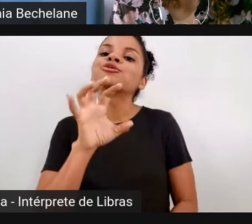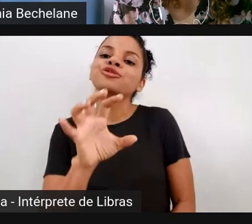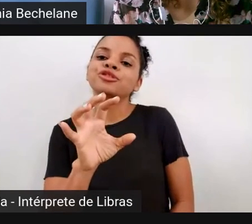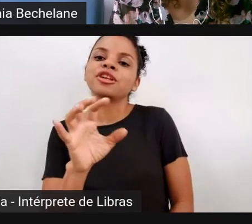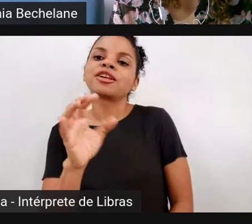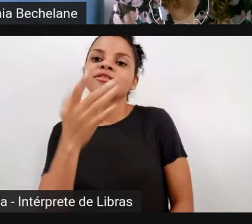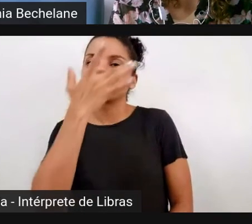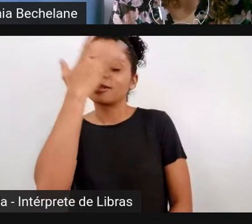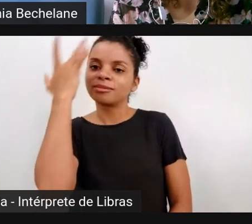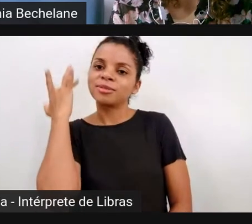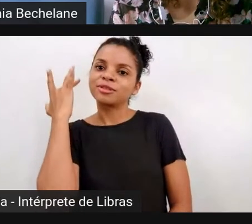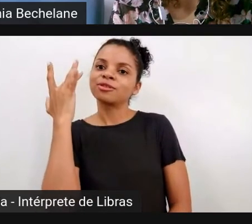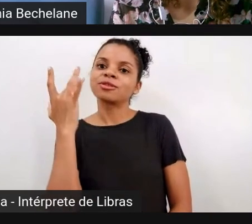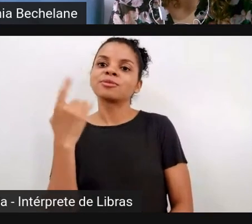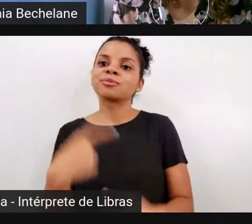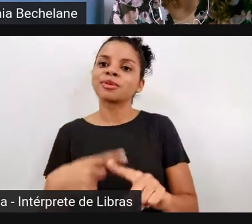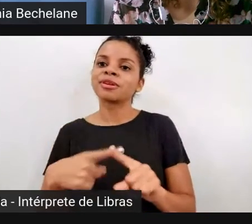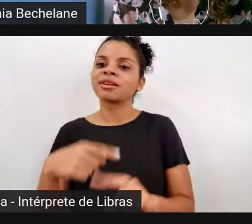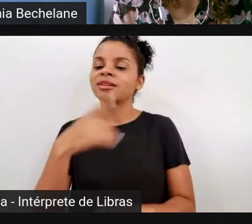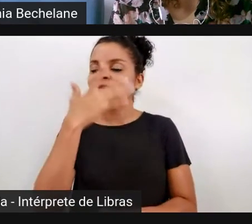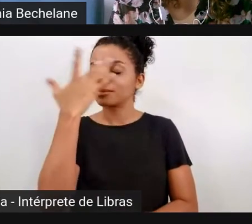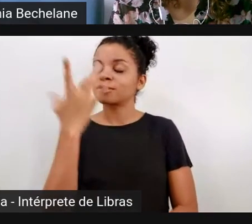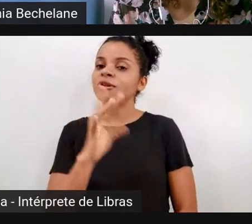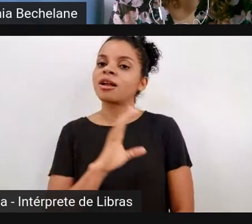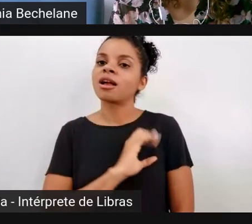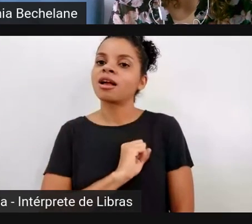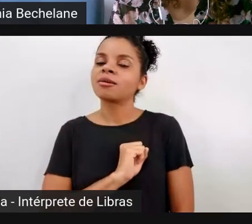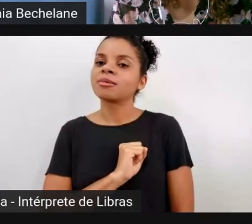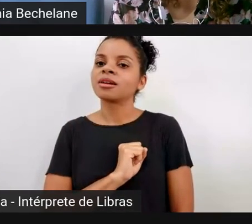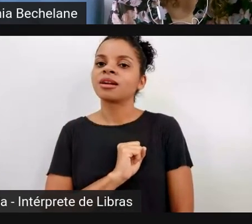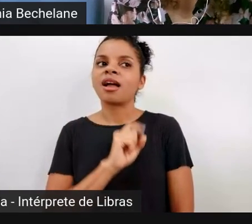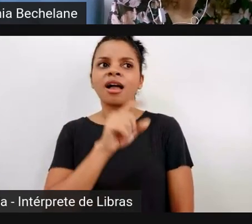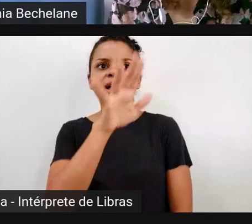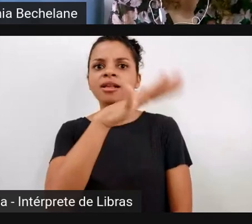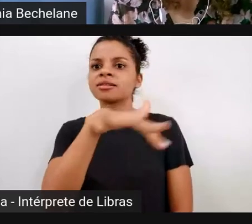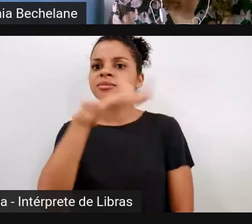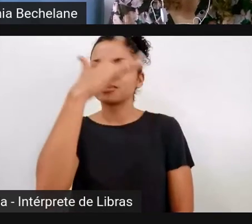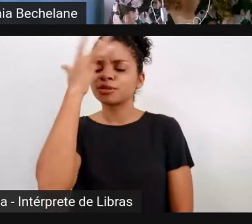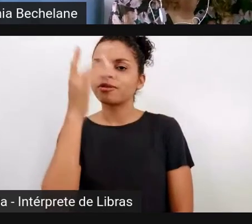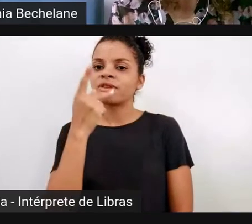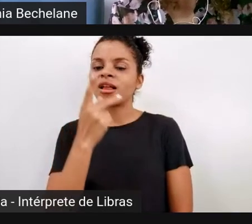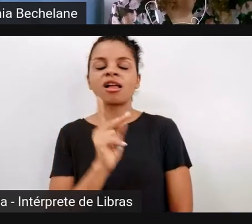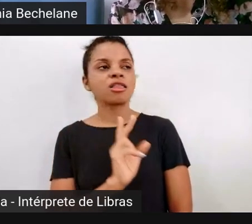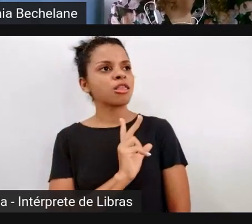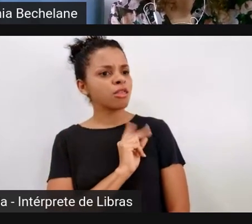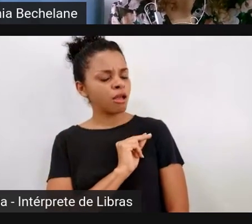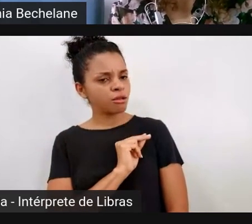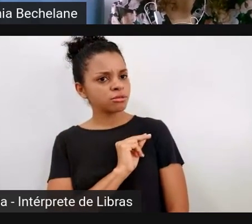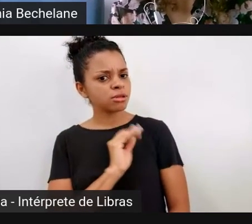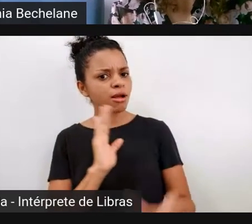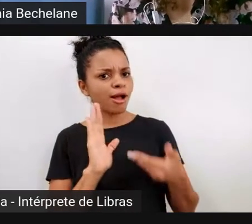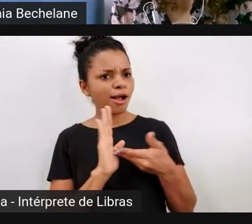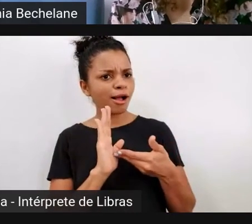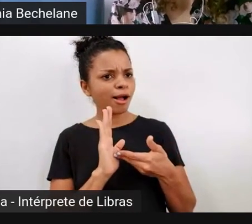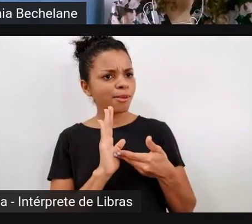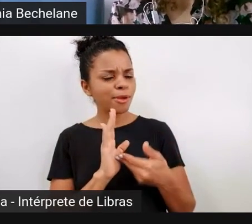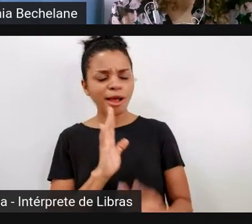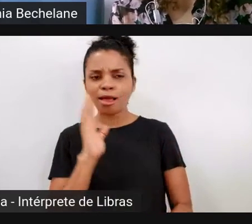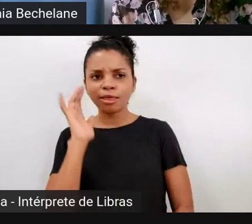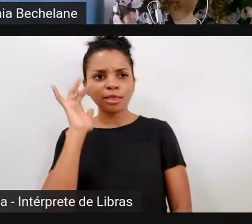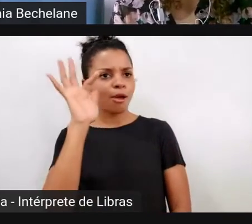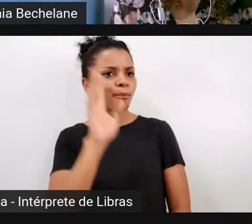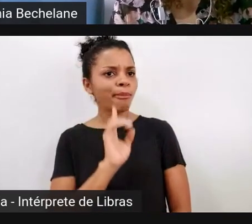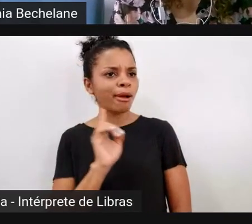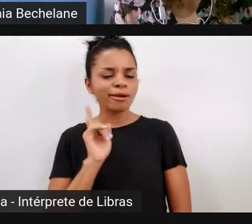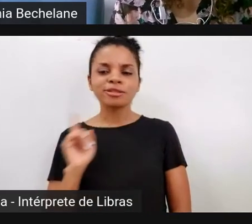elas dissessem assim, nossa, olha a Câmara, nunca imaginei. Eu me sinto mais próximo, e eles começam a se sentir instados a